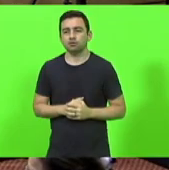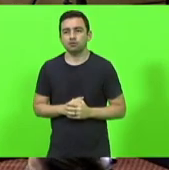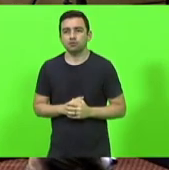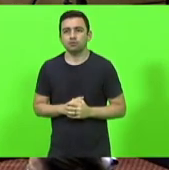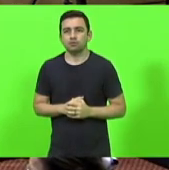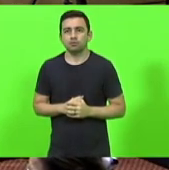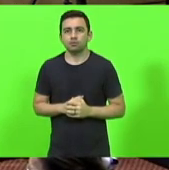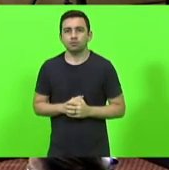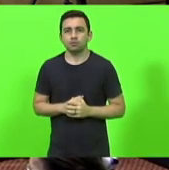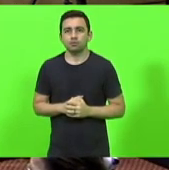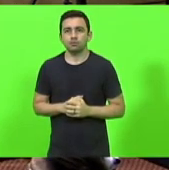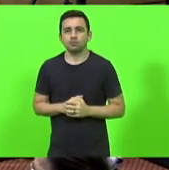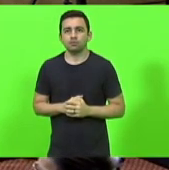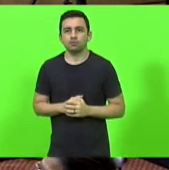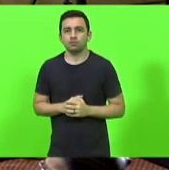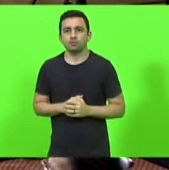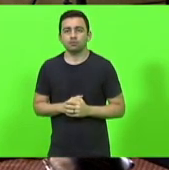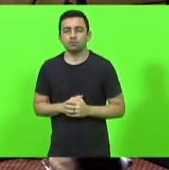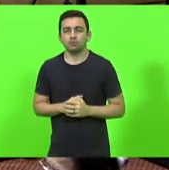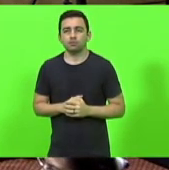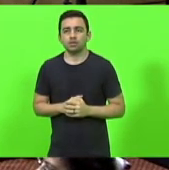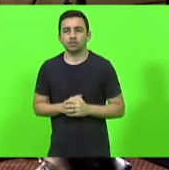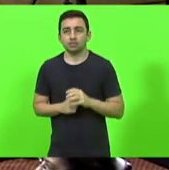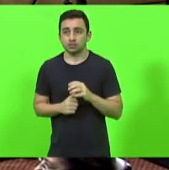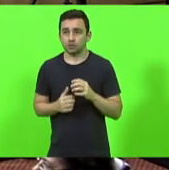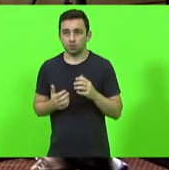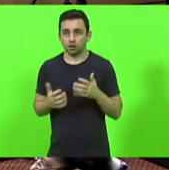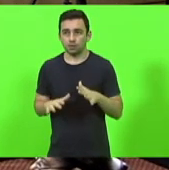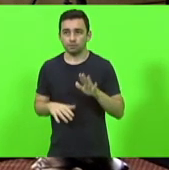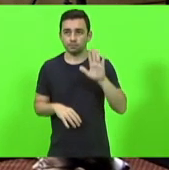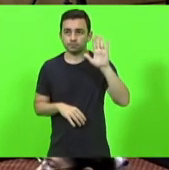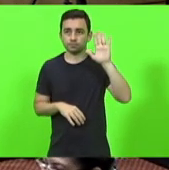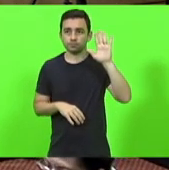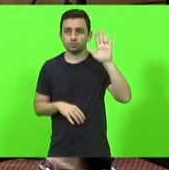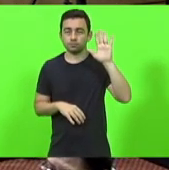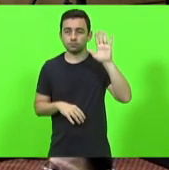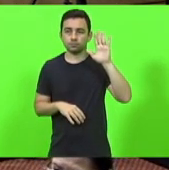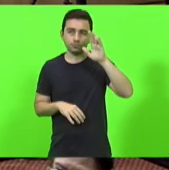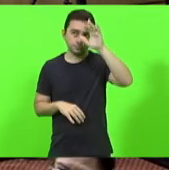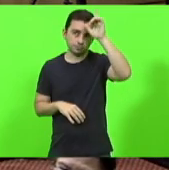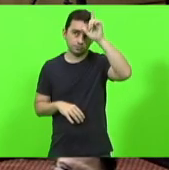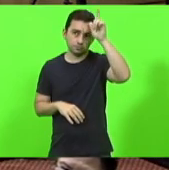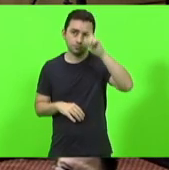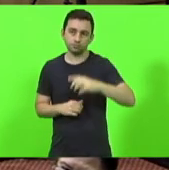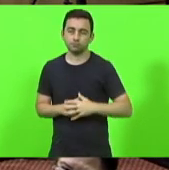Não havendo mais quem queira, ainda para discutir com a palavra o deputado Sargento Lima.